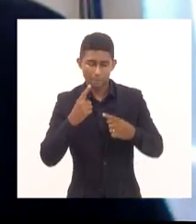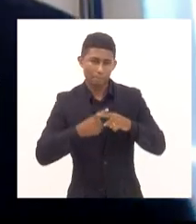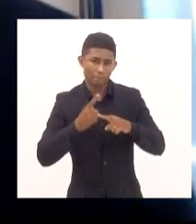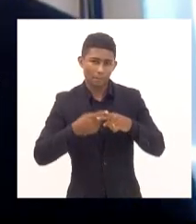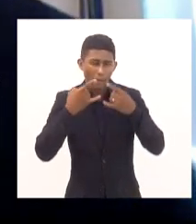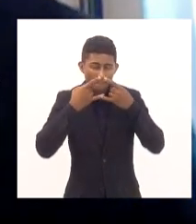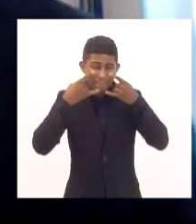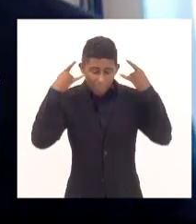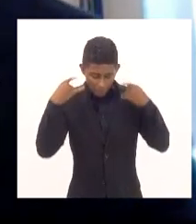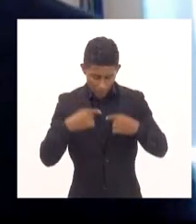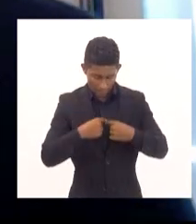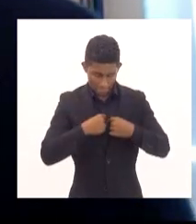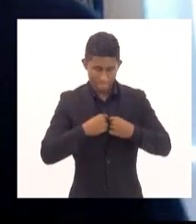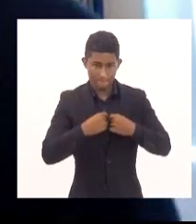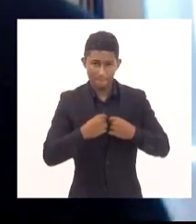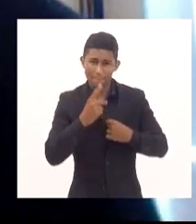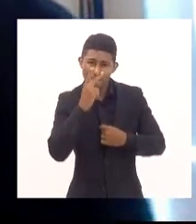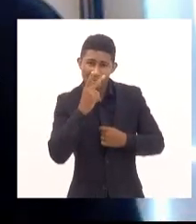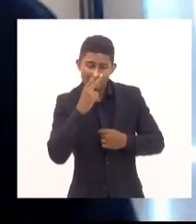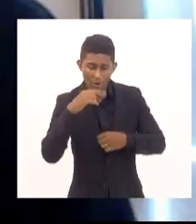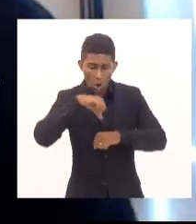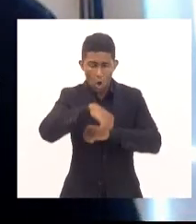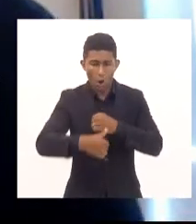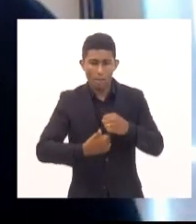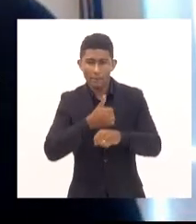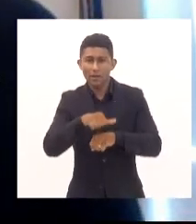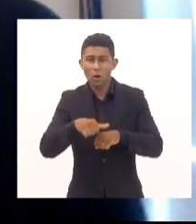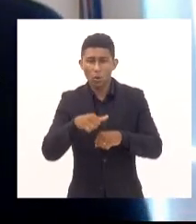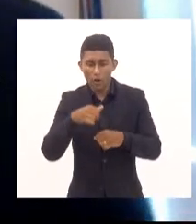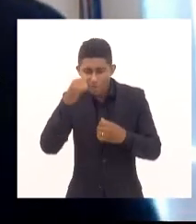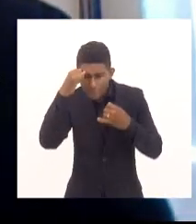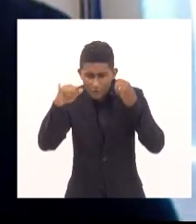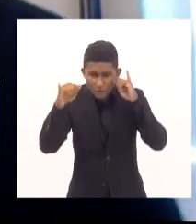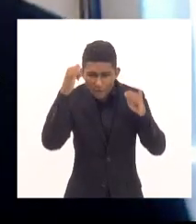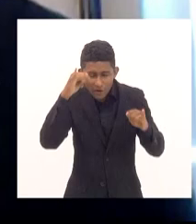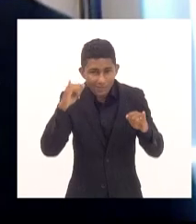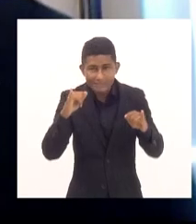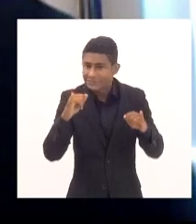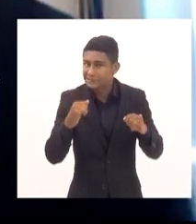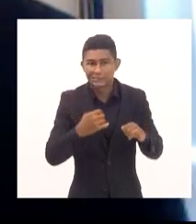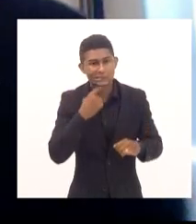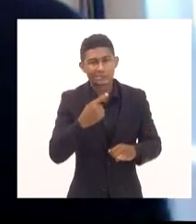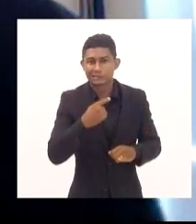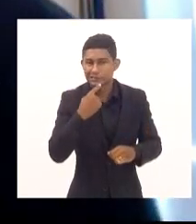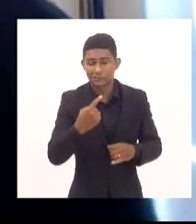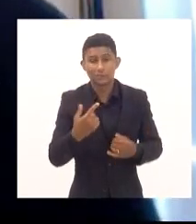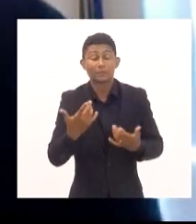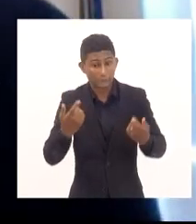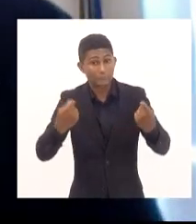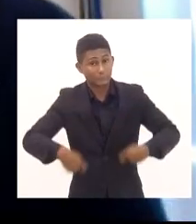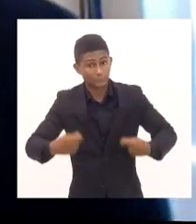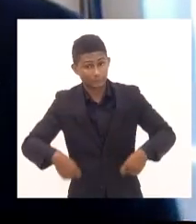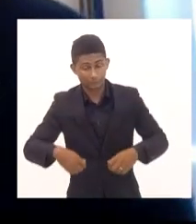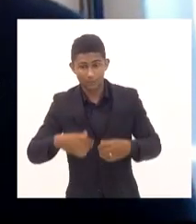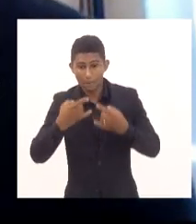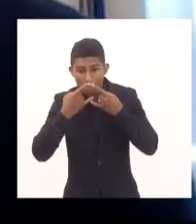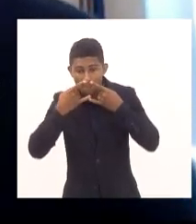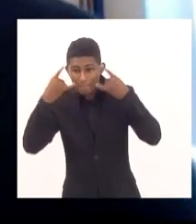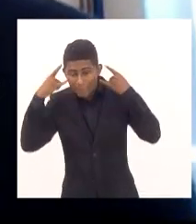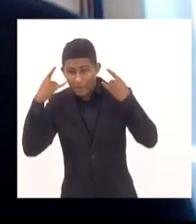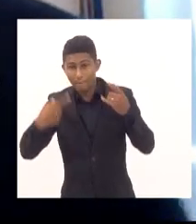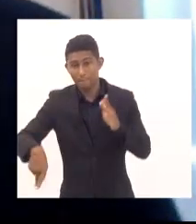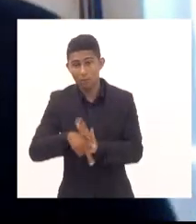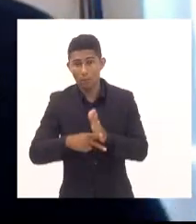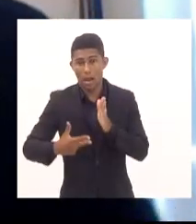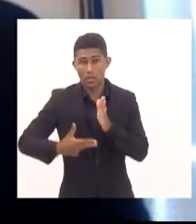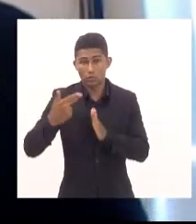mais ineficientes para conter a Omicron. E aí a necessidade de usar máscaras cirúrgicas, de usar máscaras N95, o que não